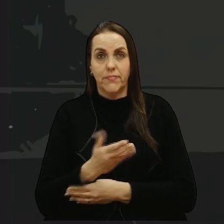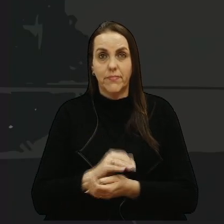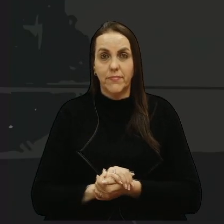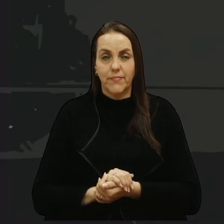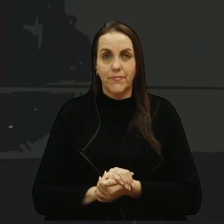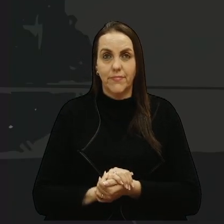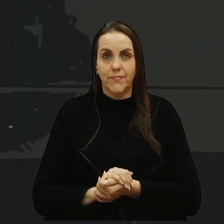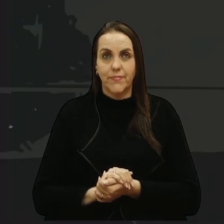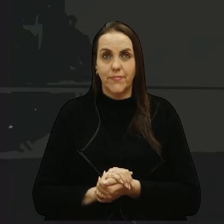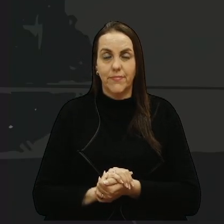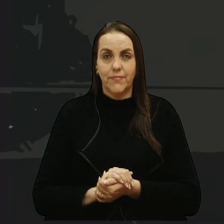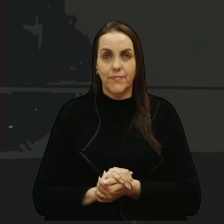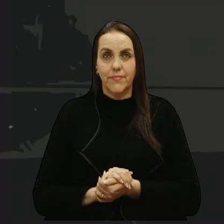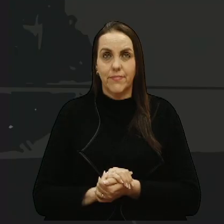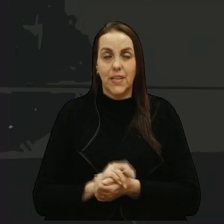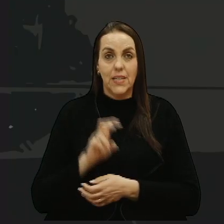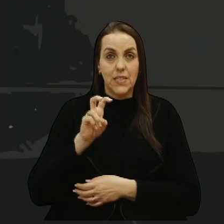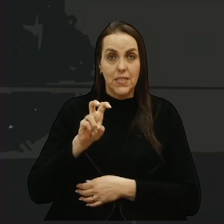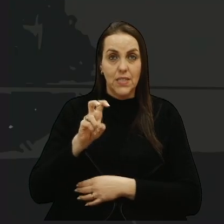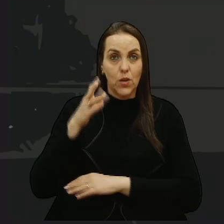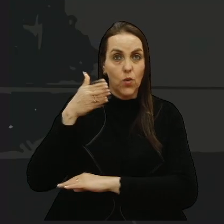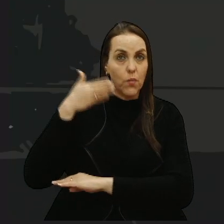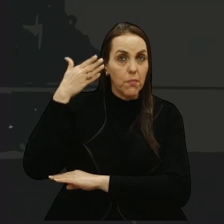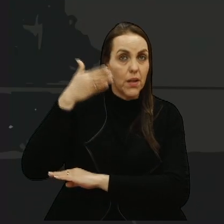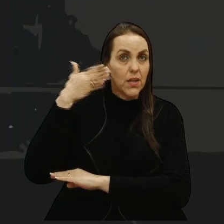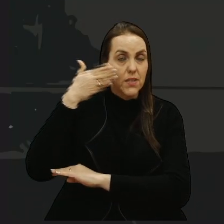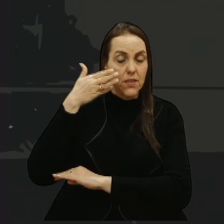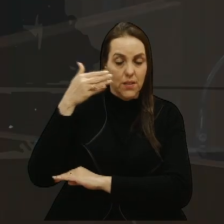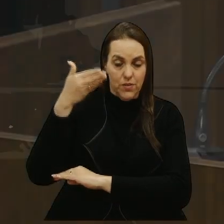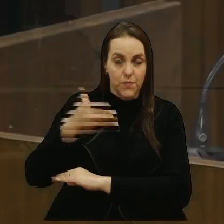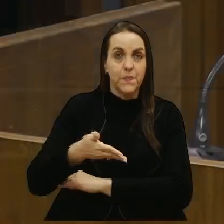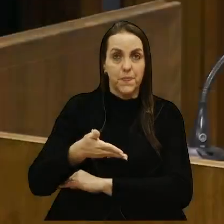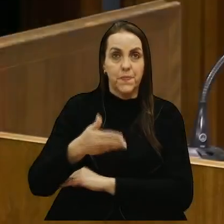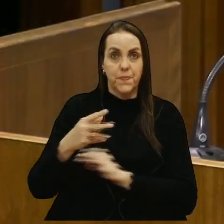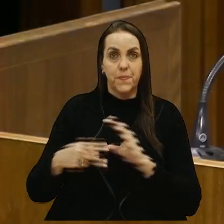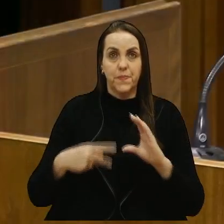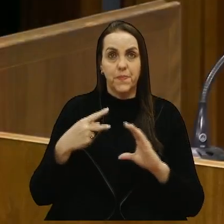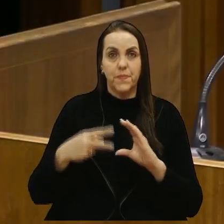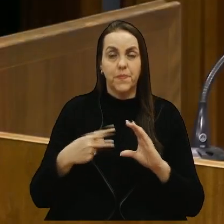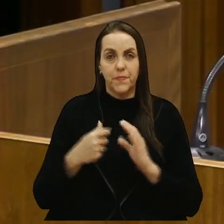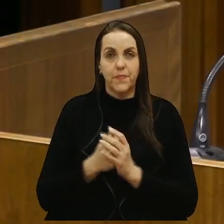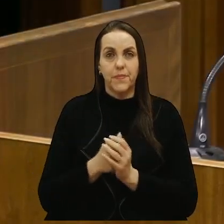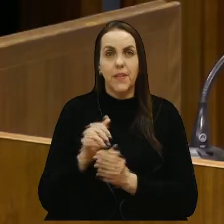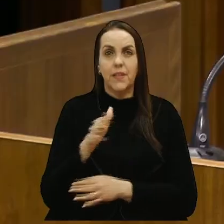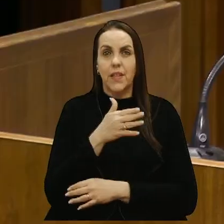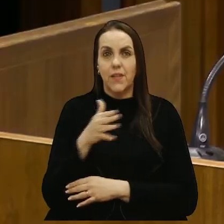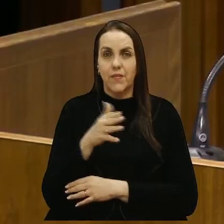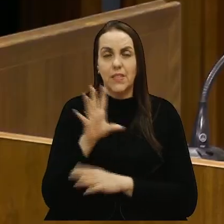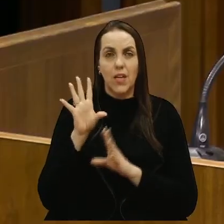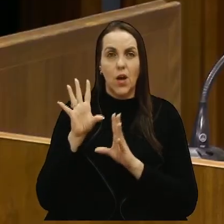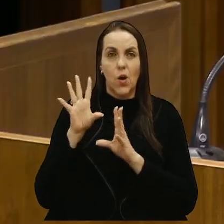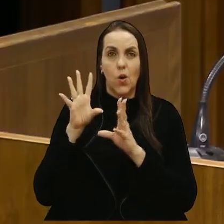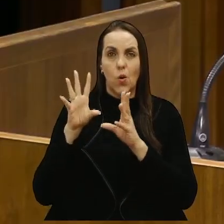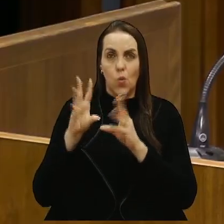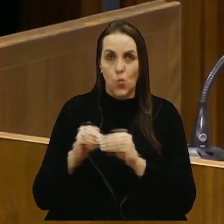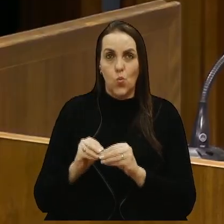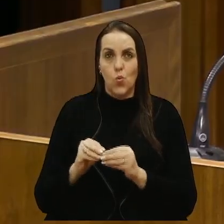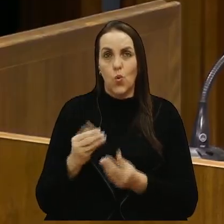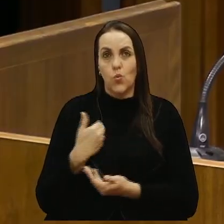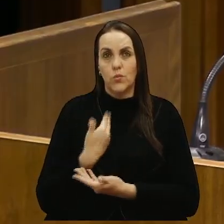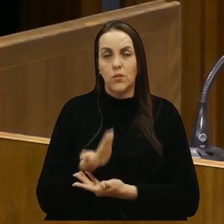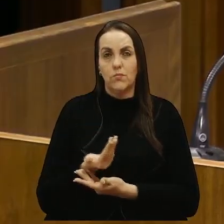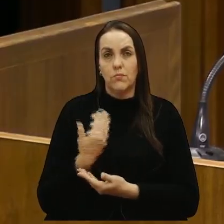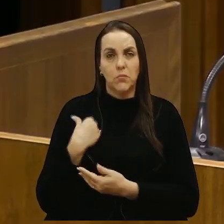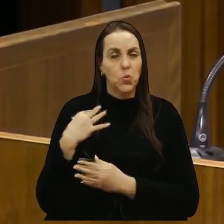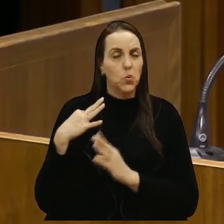dos 5 palestrantes que aqui estiveram, essa talvez seria a conclusão que eu tiraria de